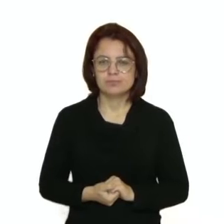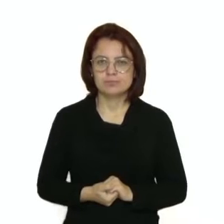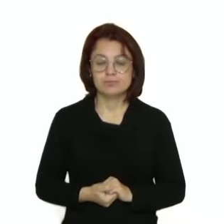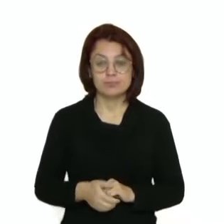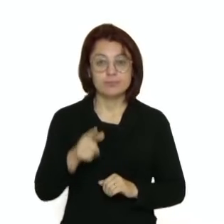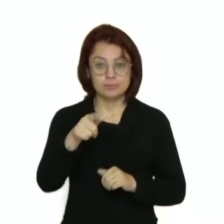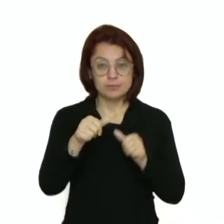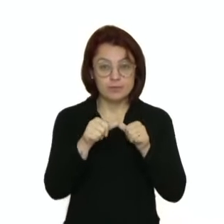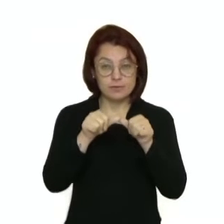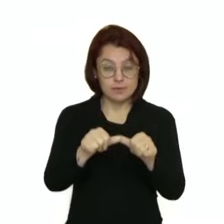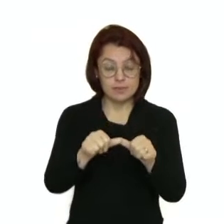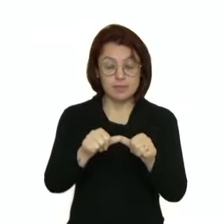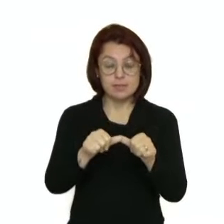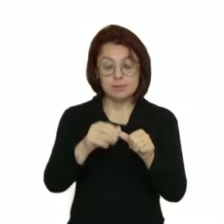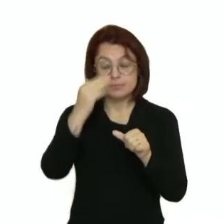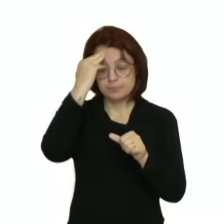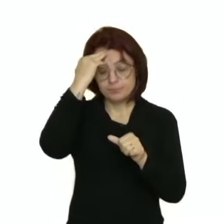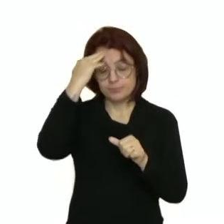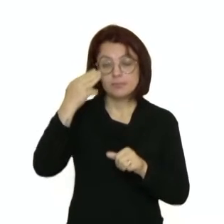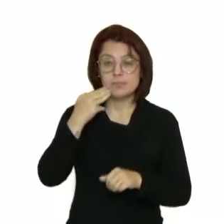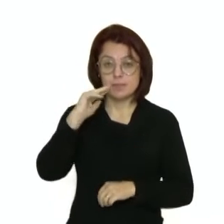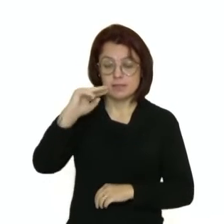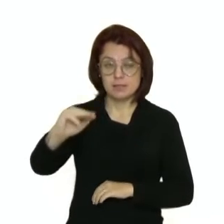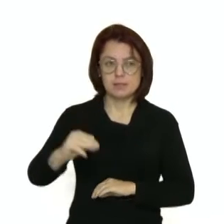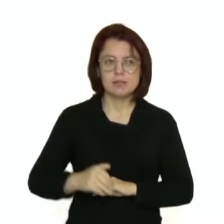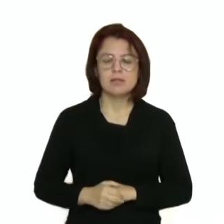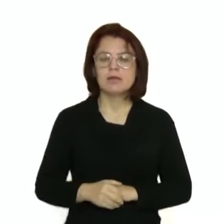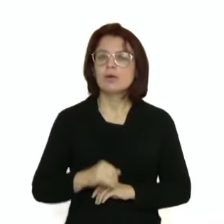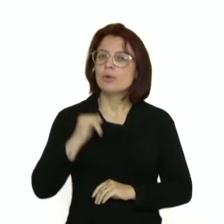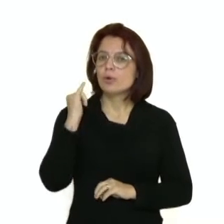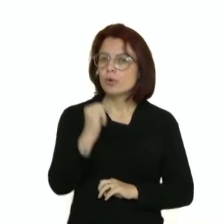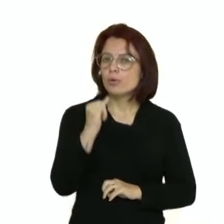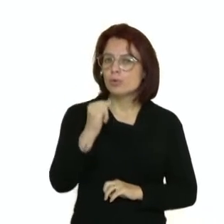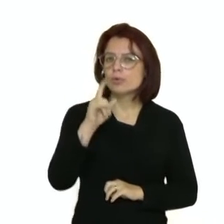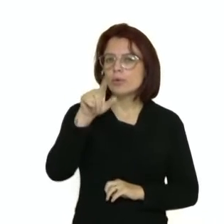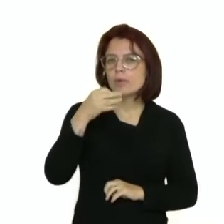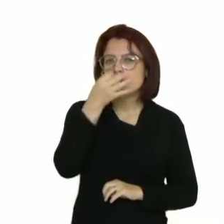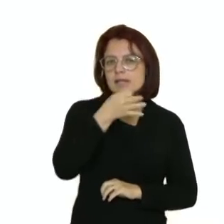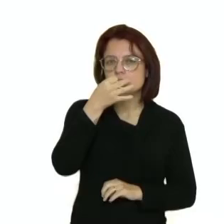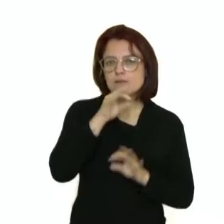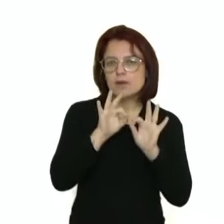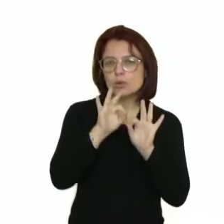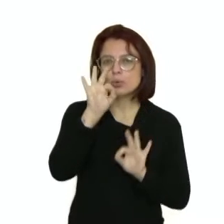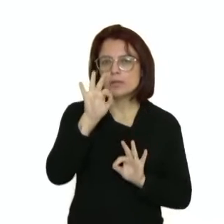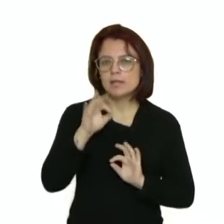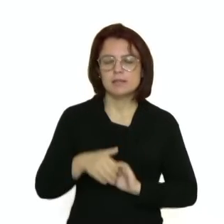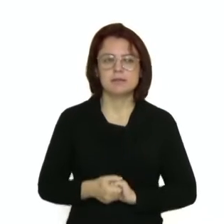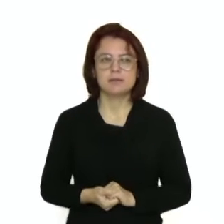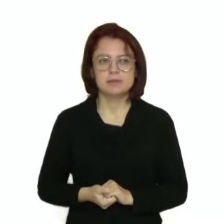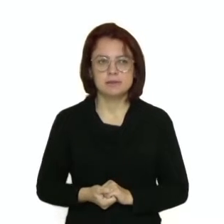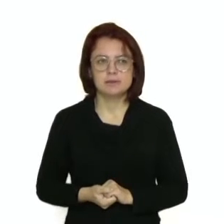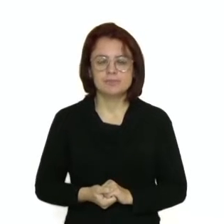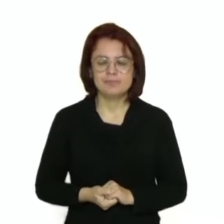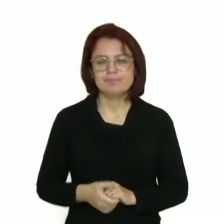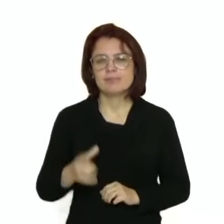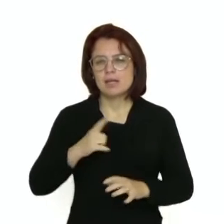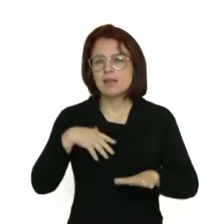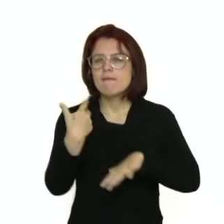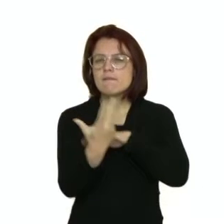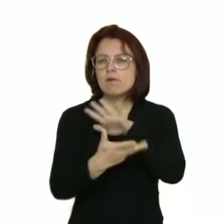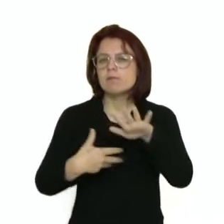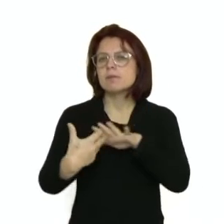fixe bem a seguinte mensagem. O conto é uma narrativa curta. Muito bem. Envolve,